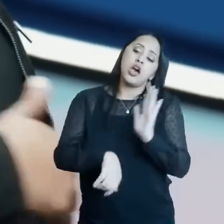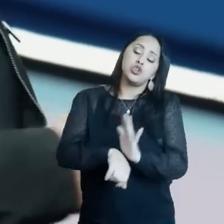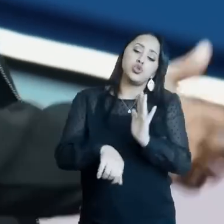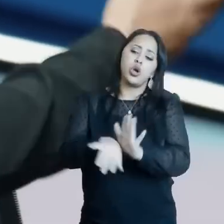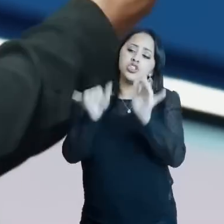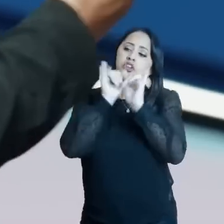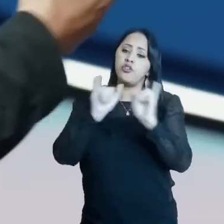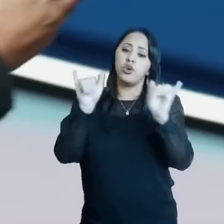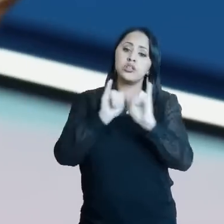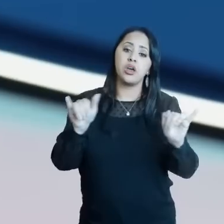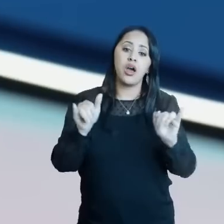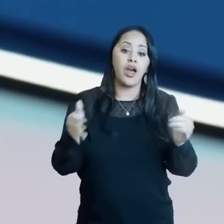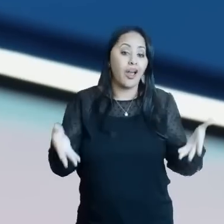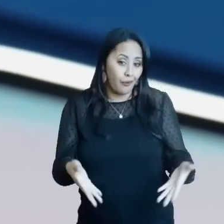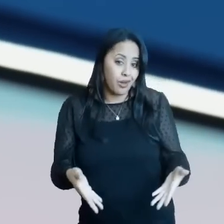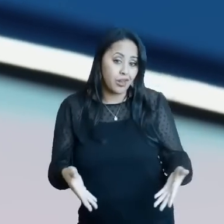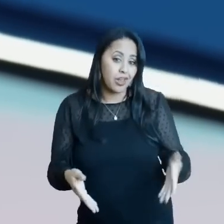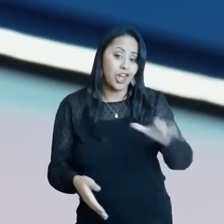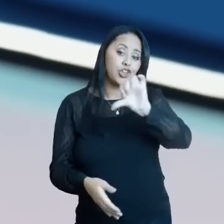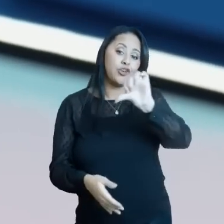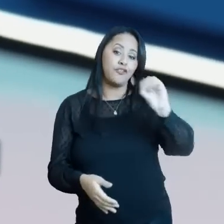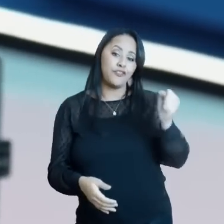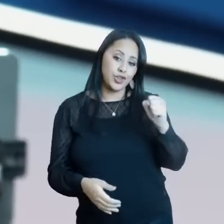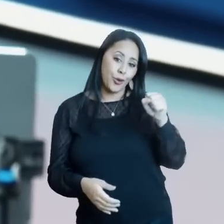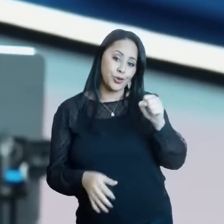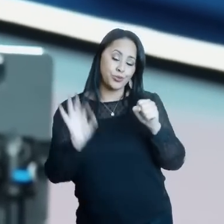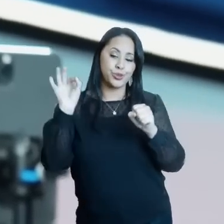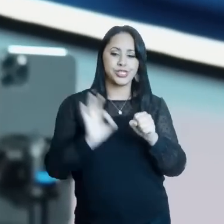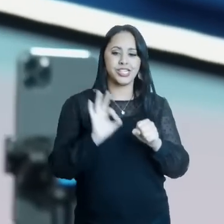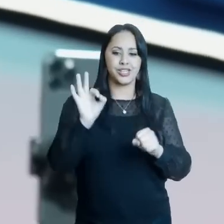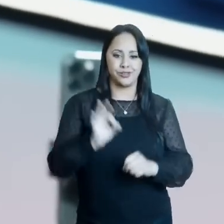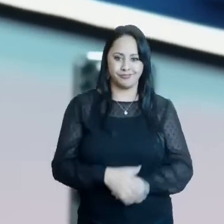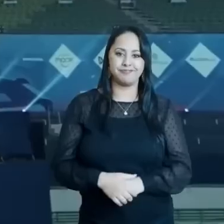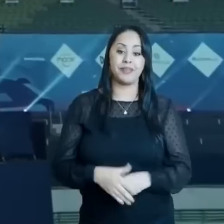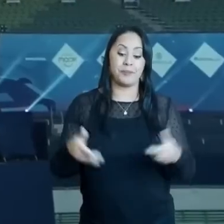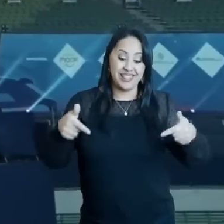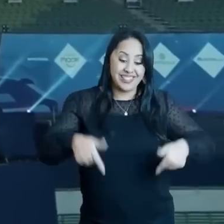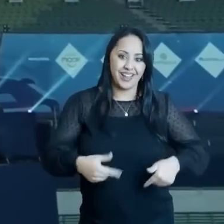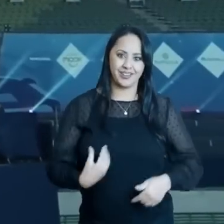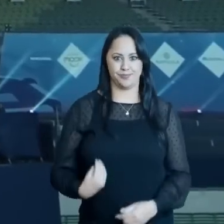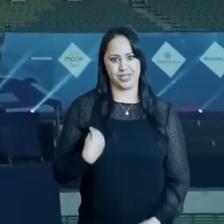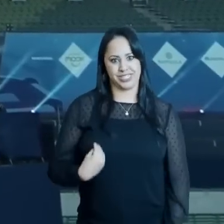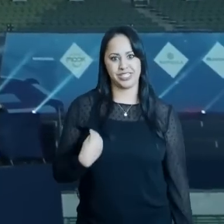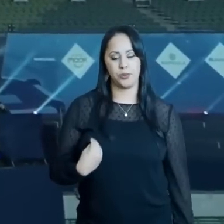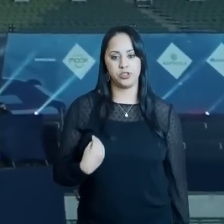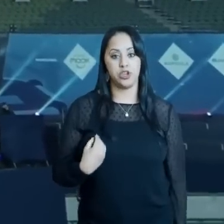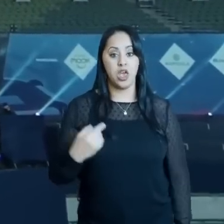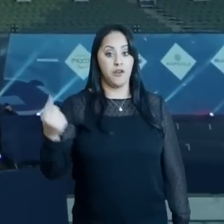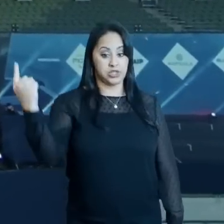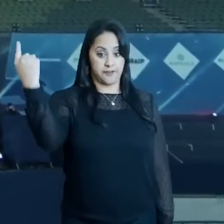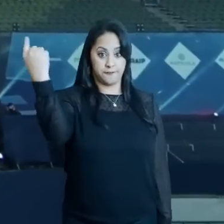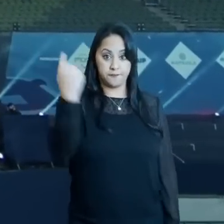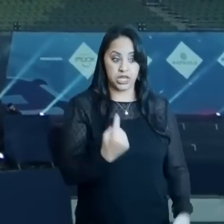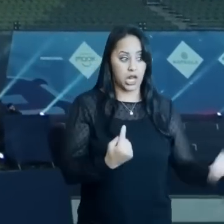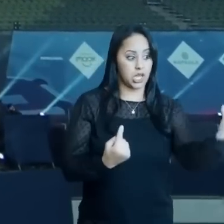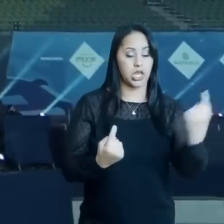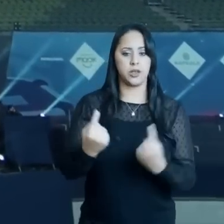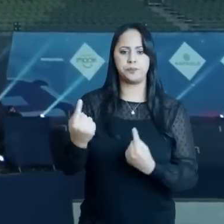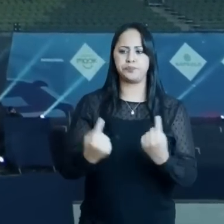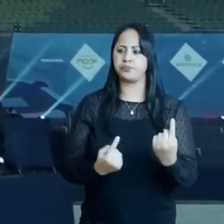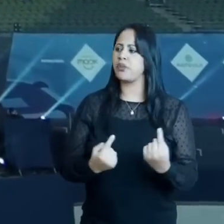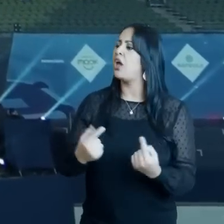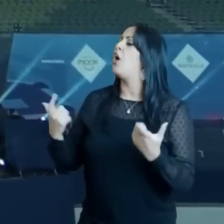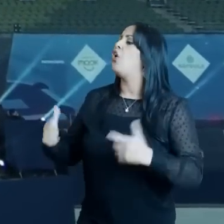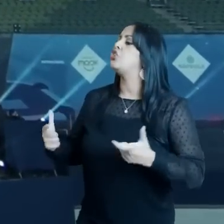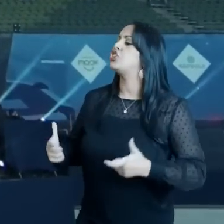E aí já está com 98% das vagas preenchida para poder estar aqui presencialmente. Estar aqui presencialmente. Fabinho, cadê aquele